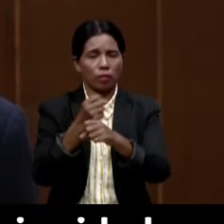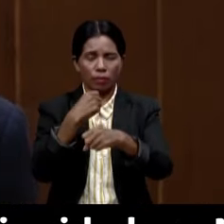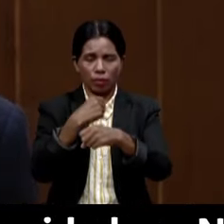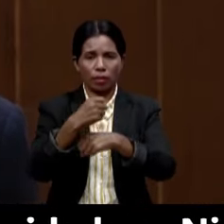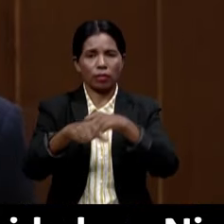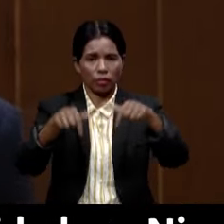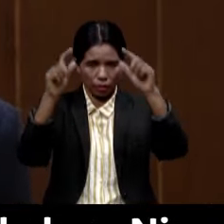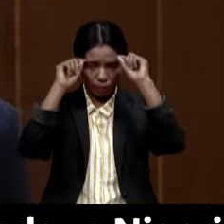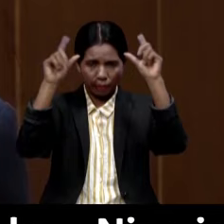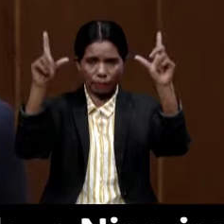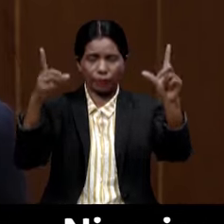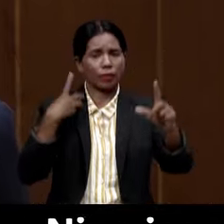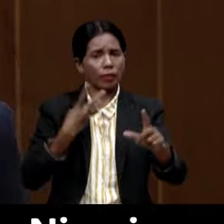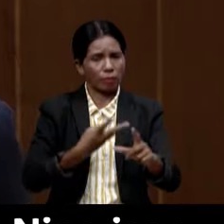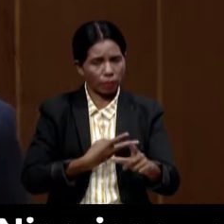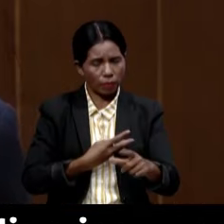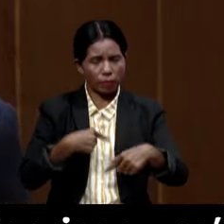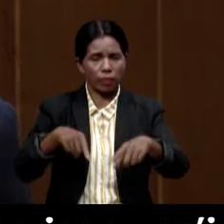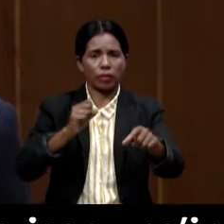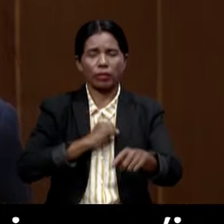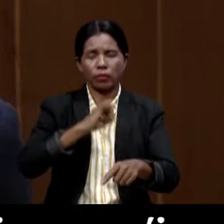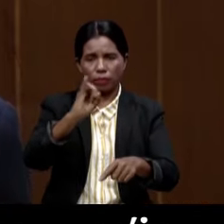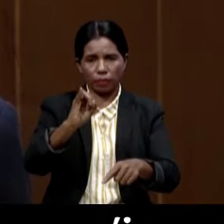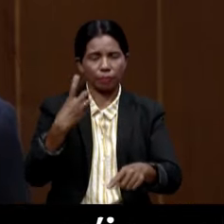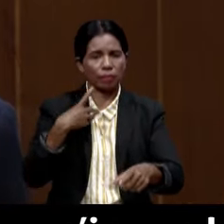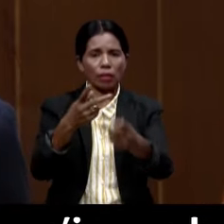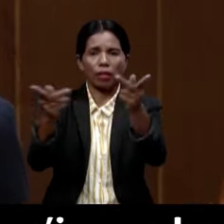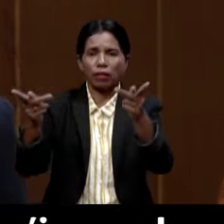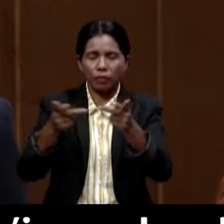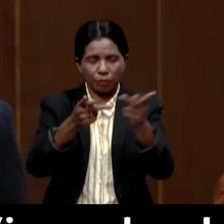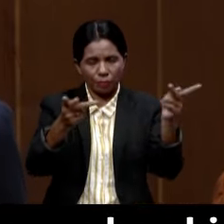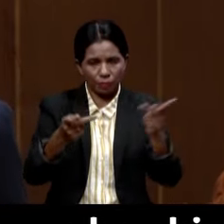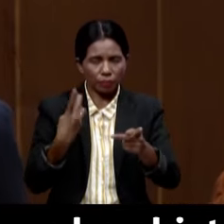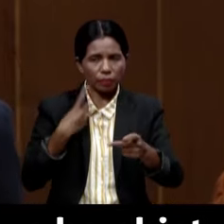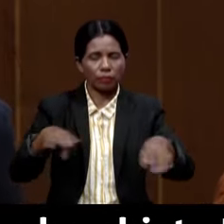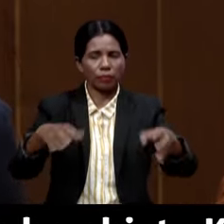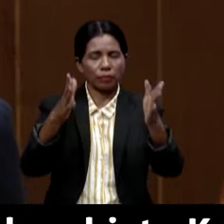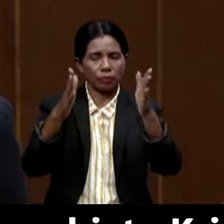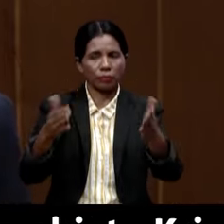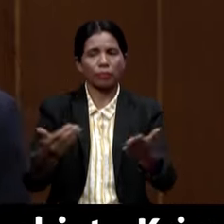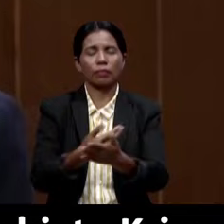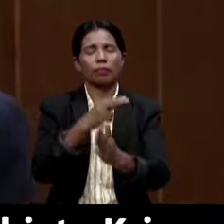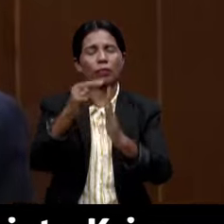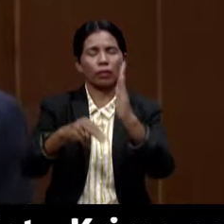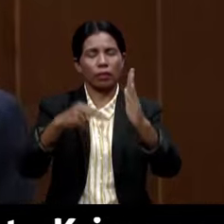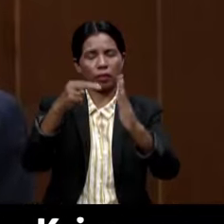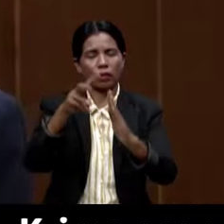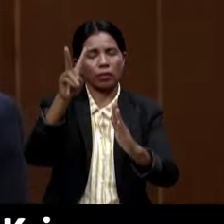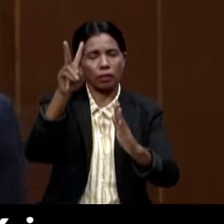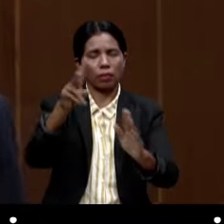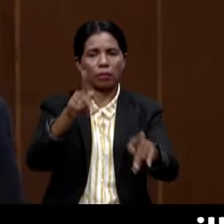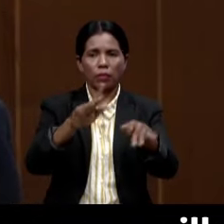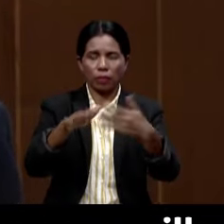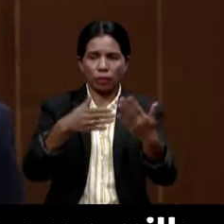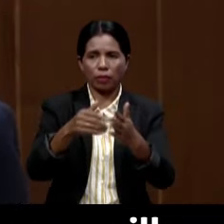iha Timor-Leste, a minha mos ba iha suai, a minha bafating nebe a minha funcionário militar Nova Zelândia na inrua no soldado sila